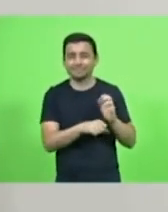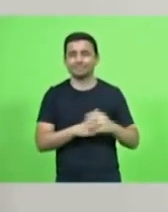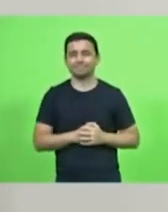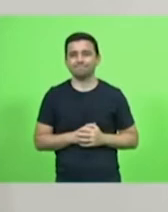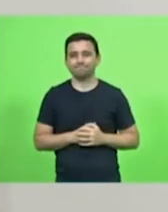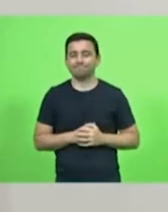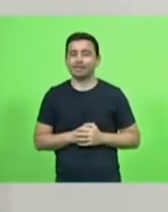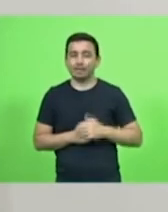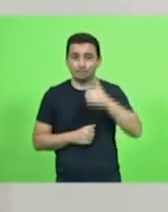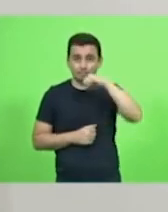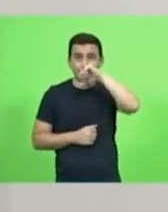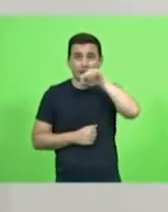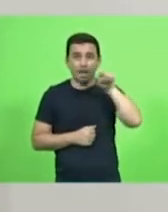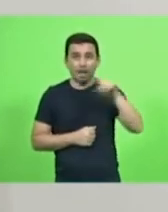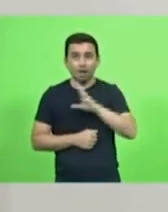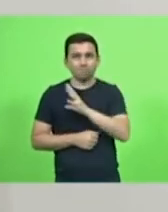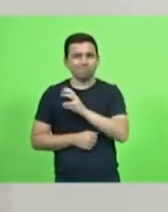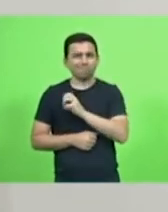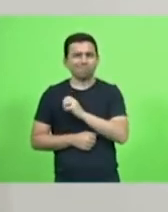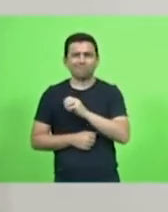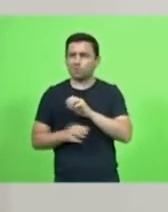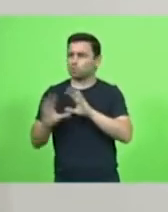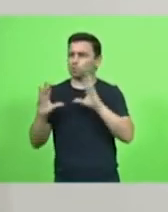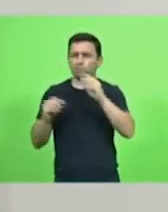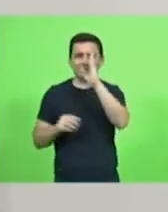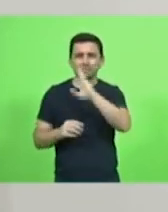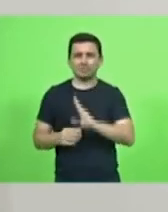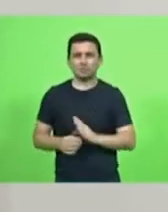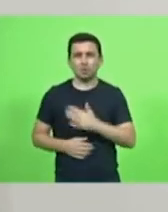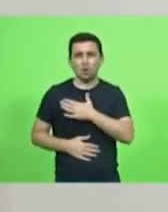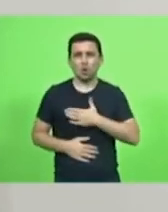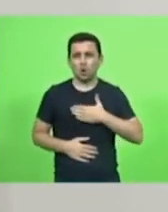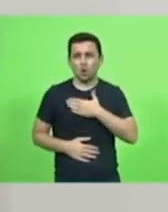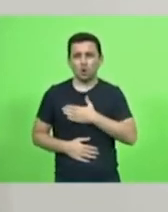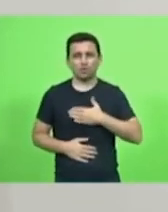era uma mulher amada no Brasil inteiro.